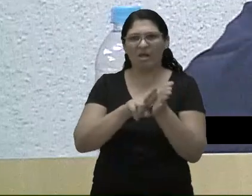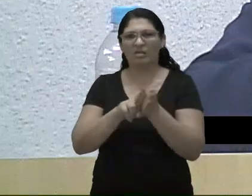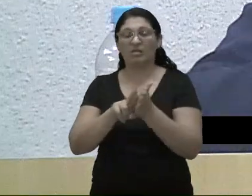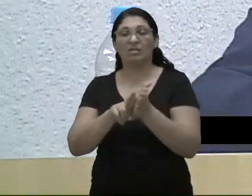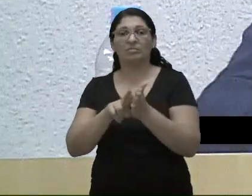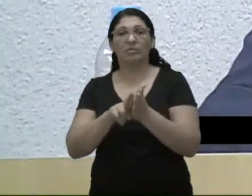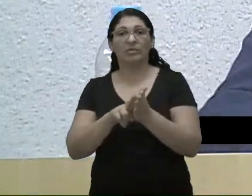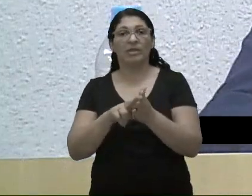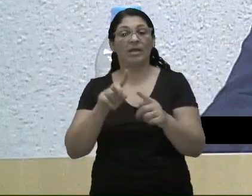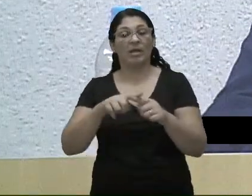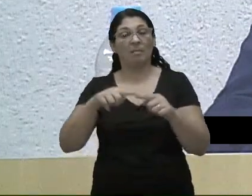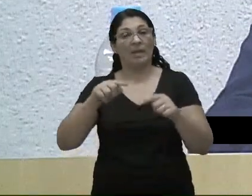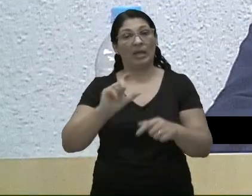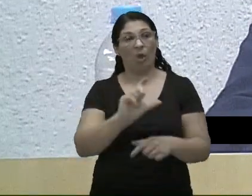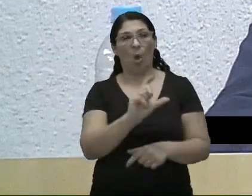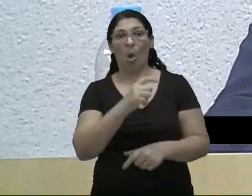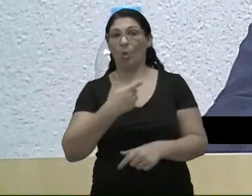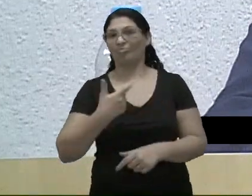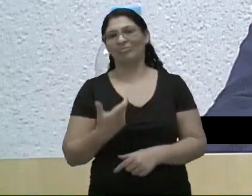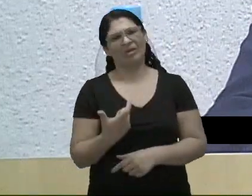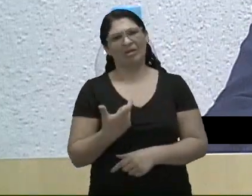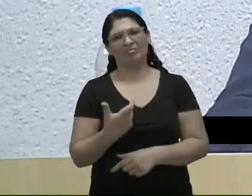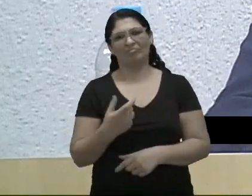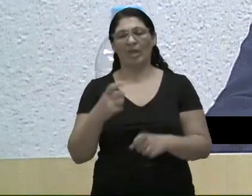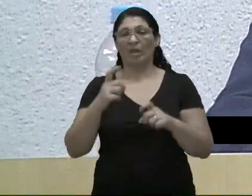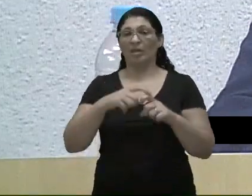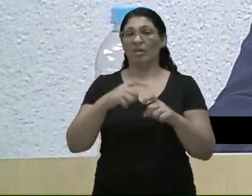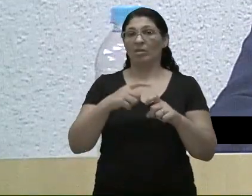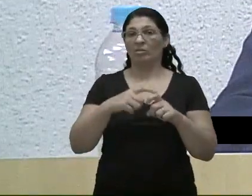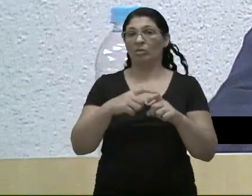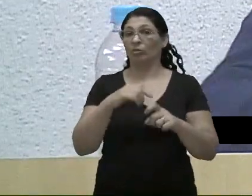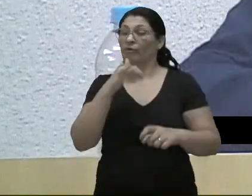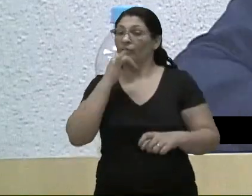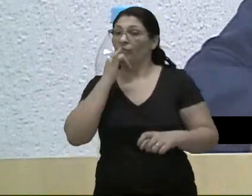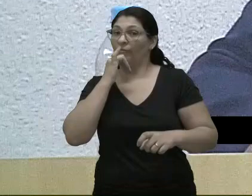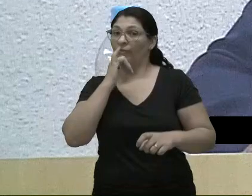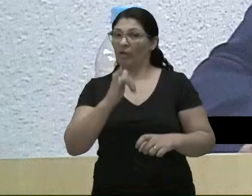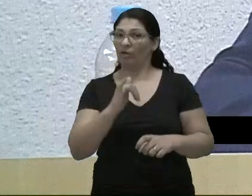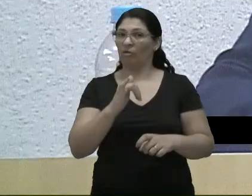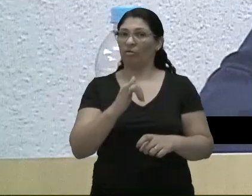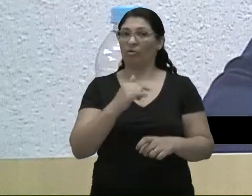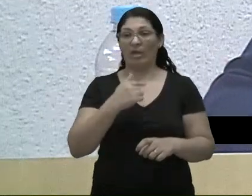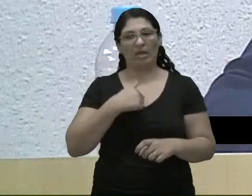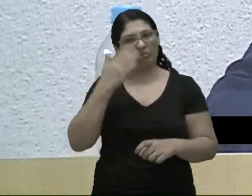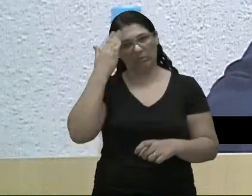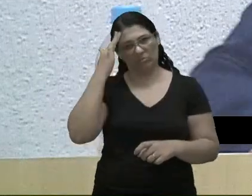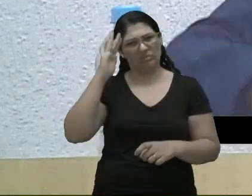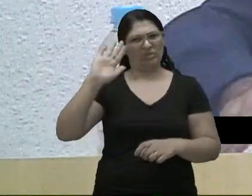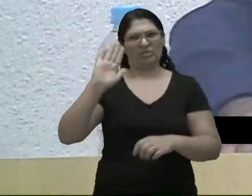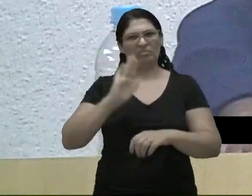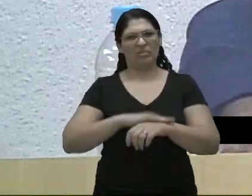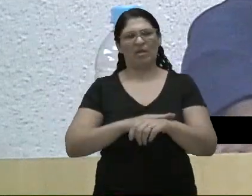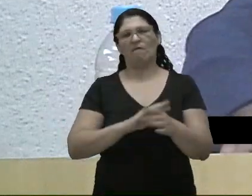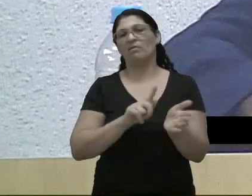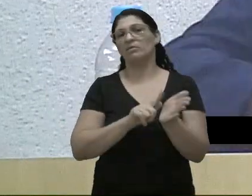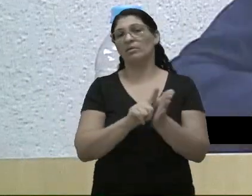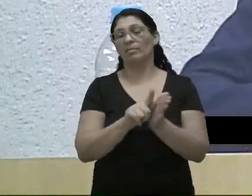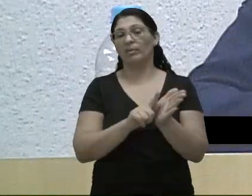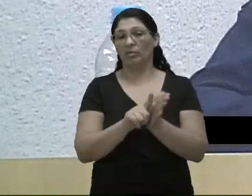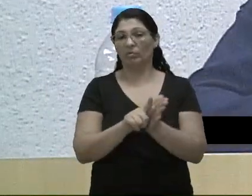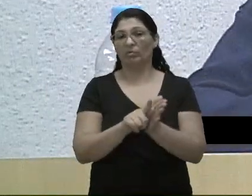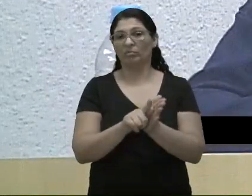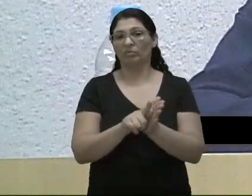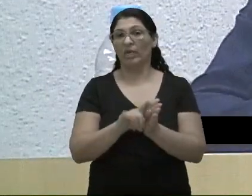que aqui é uma inversão. O doutor fez uma colocação que eu não estava sabendo fazer a pergunta. Vai vendo. Se não